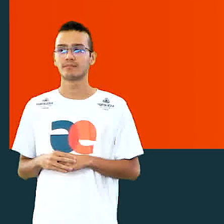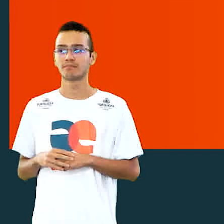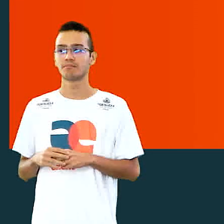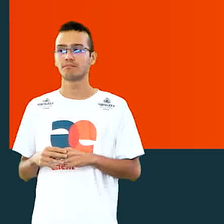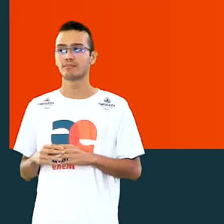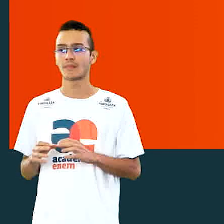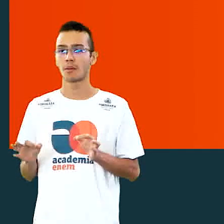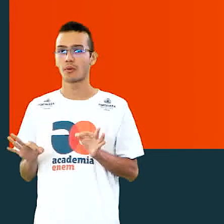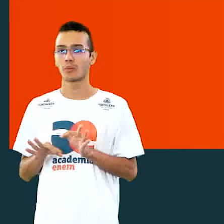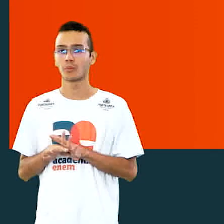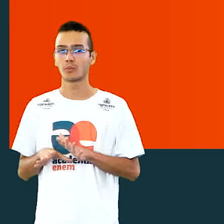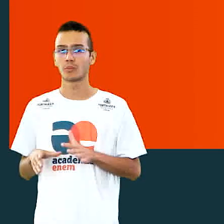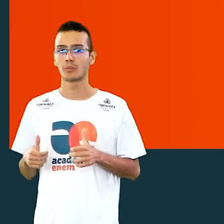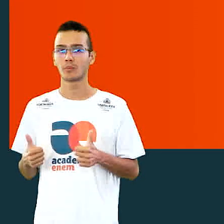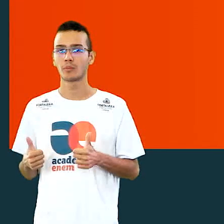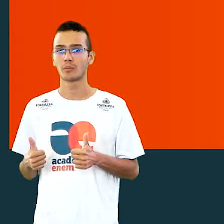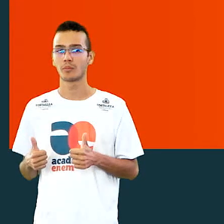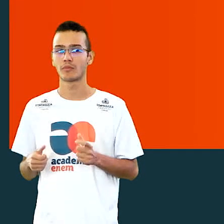Volta.